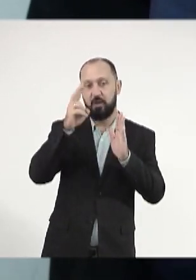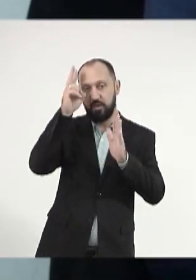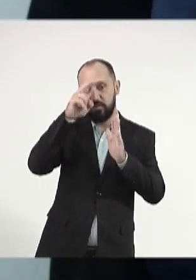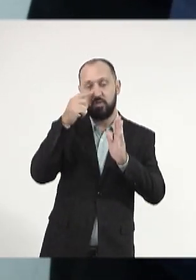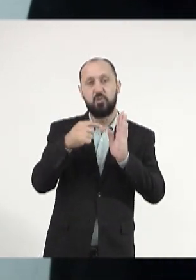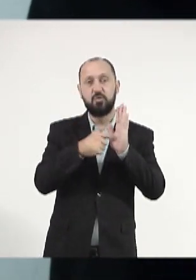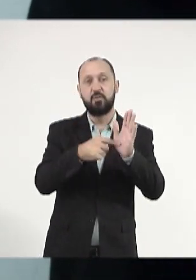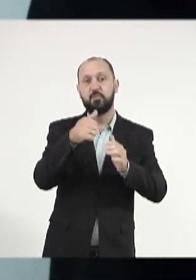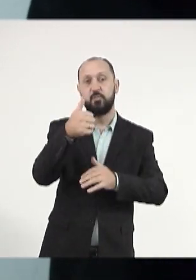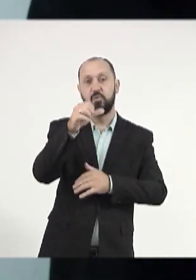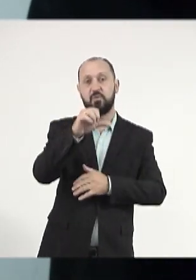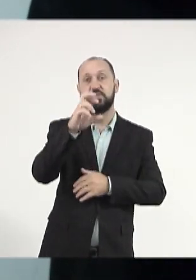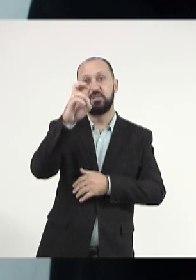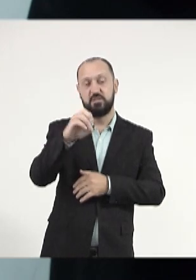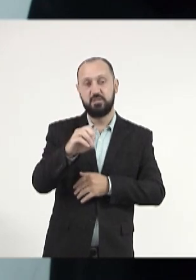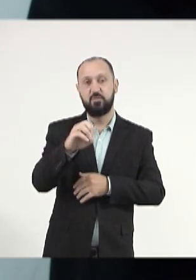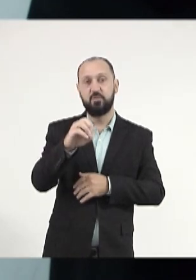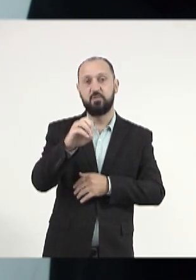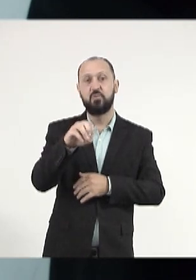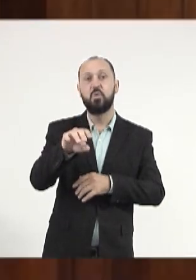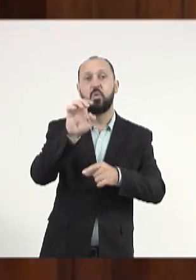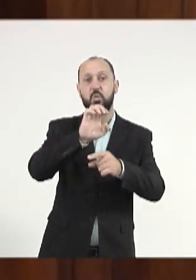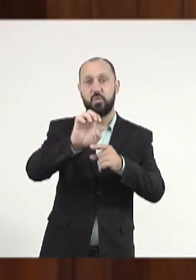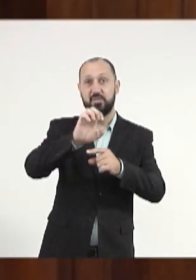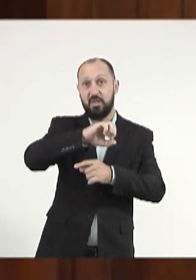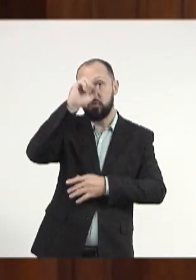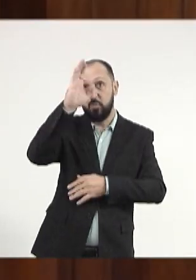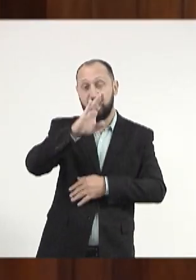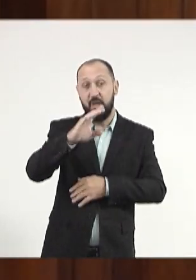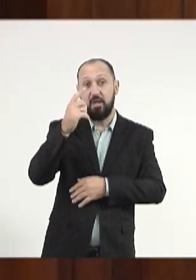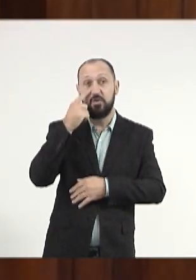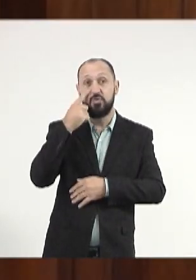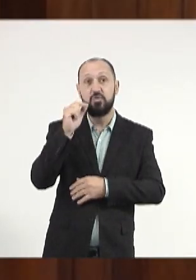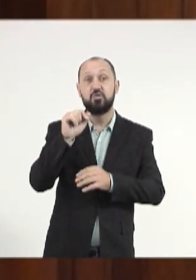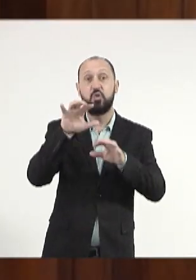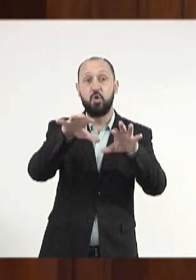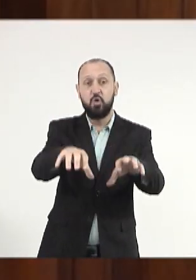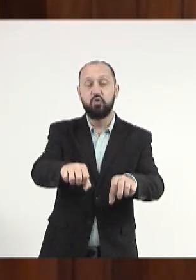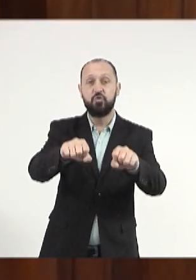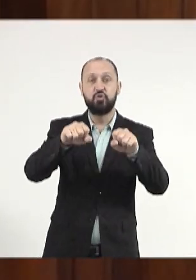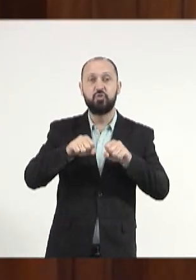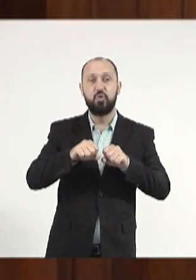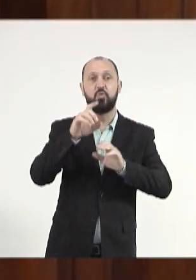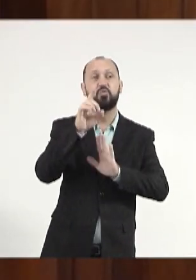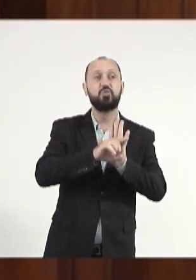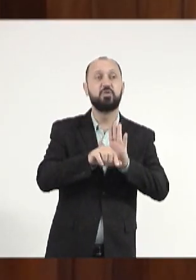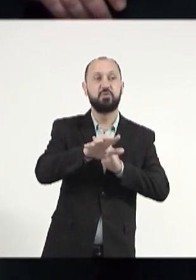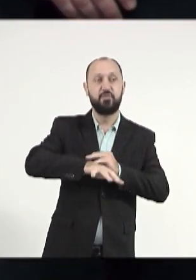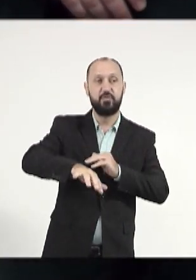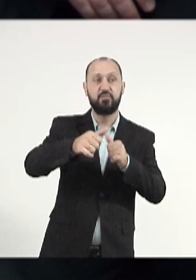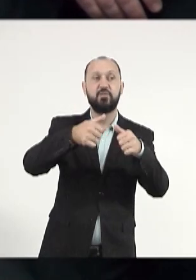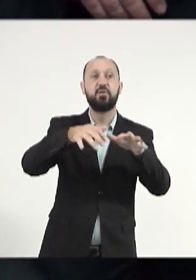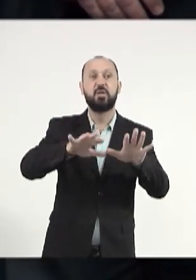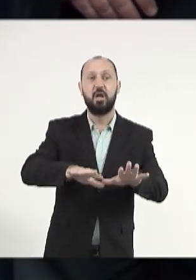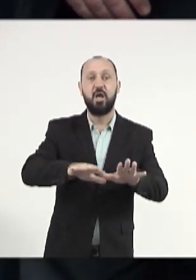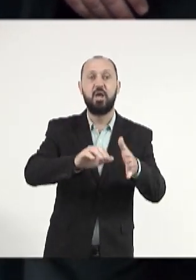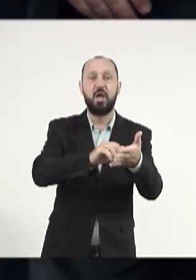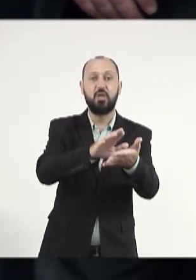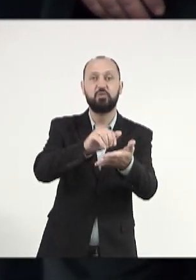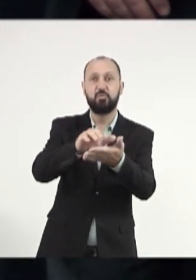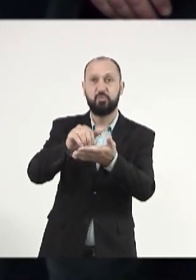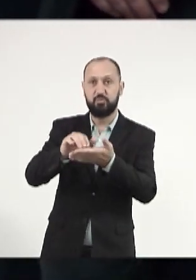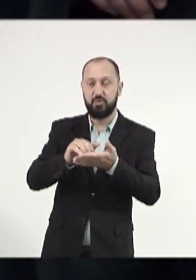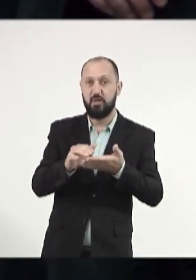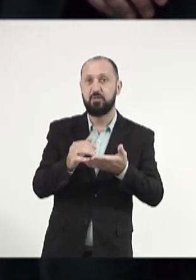está ali marcada. Em 1950, o Estado brasileiro retirou o direito dos indígenas de estarem nos seus territórios, expulsaram